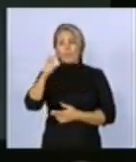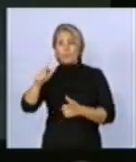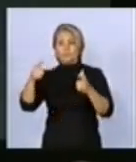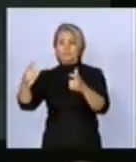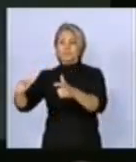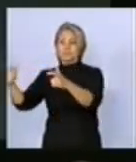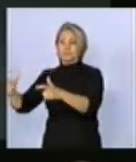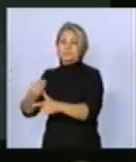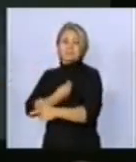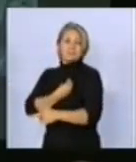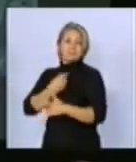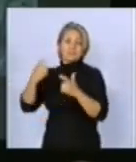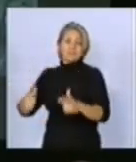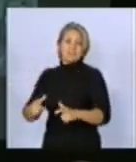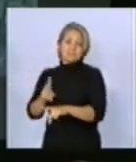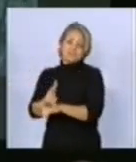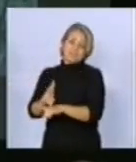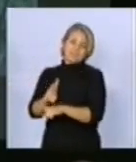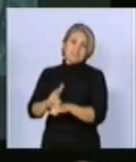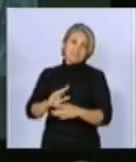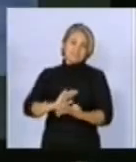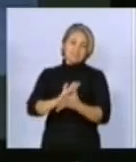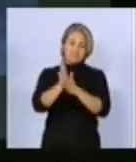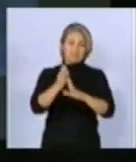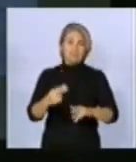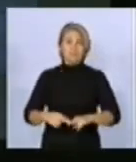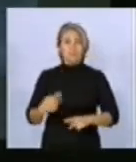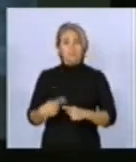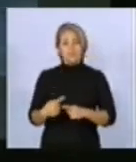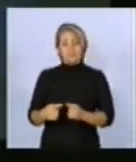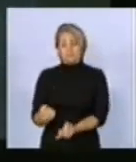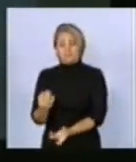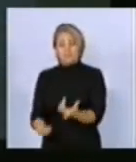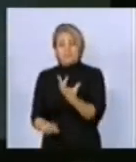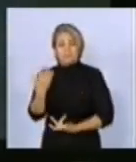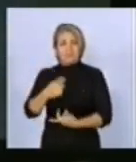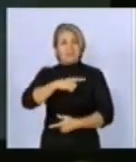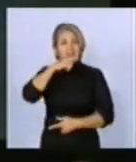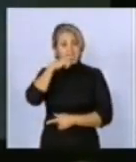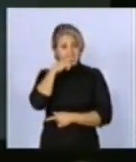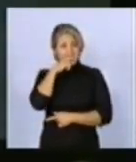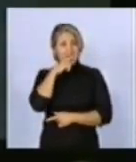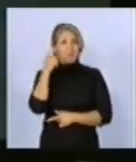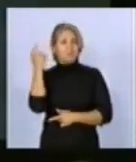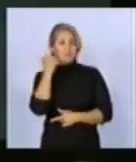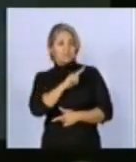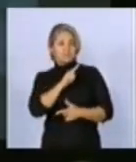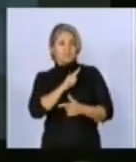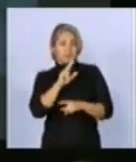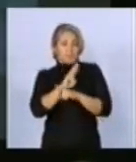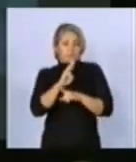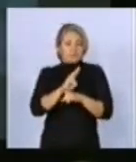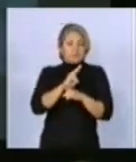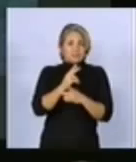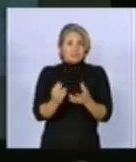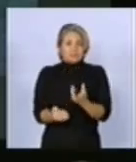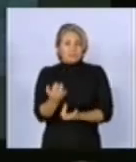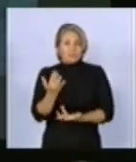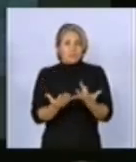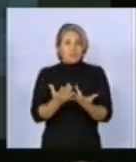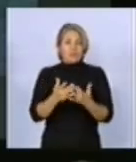preservação ambiental destruídas por queimadas feitas em Canaviais vizinhos para se proteger do fogo as aves estão